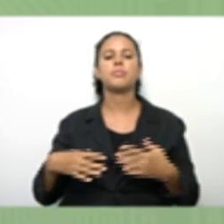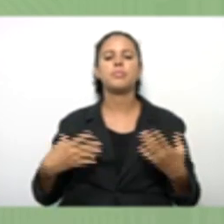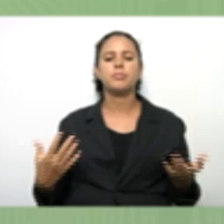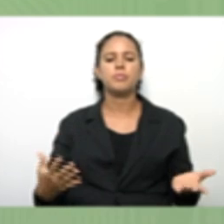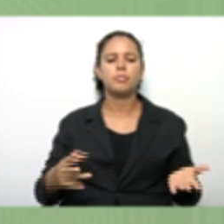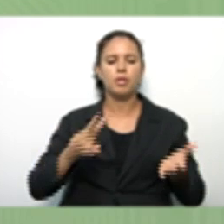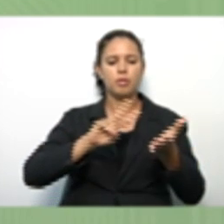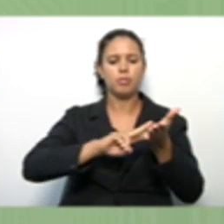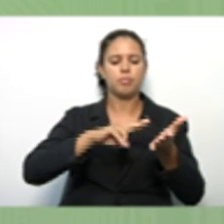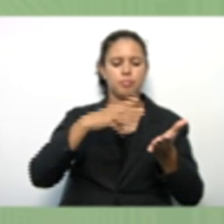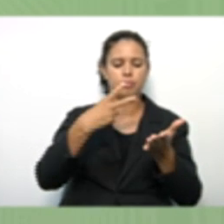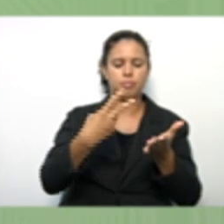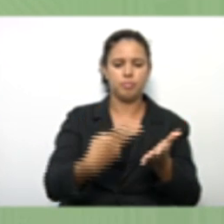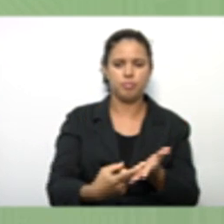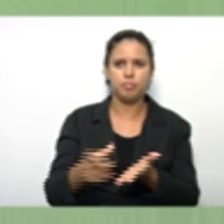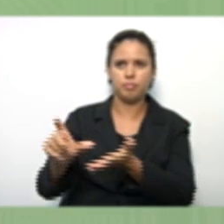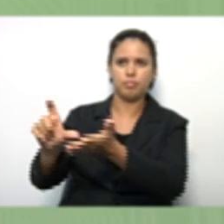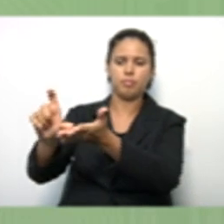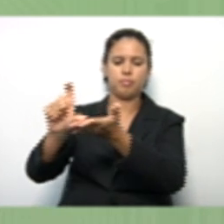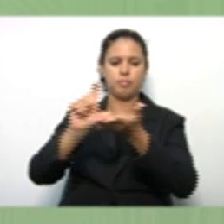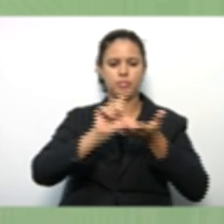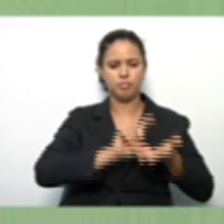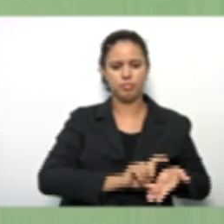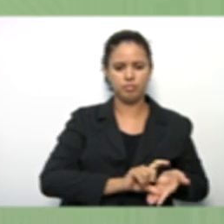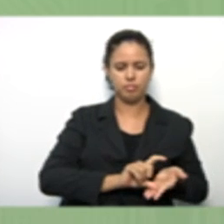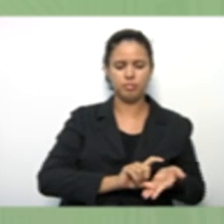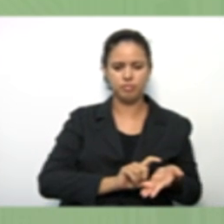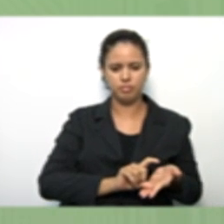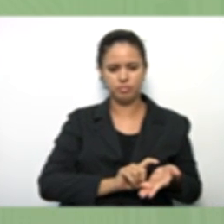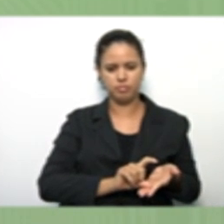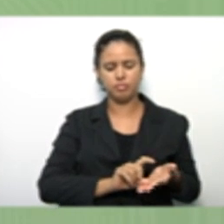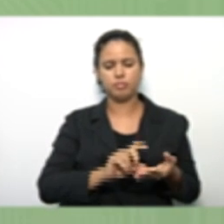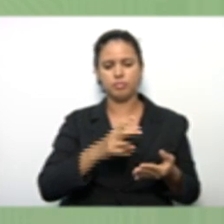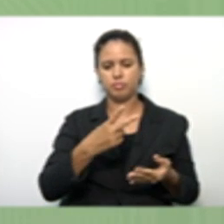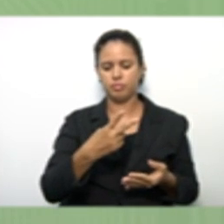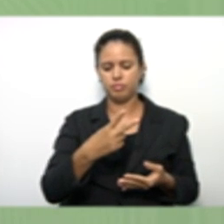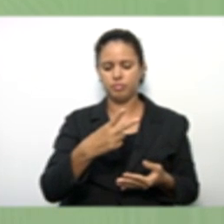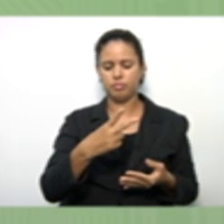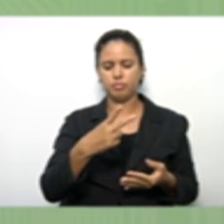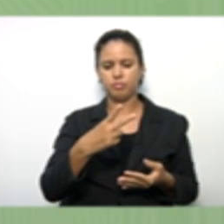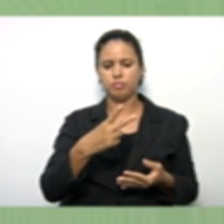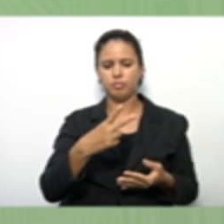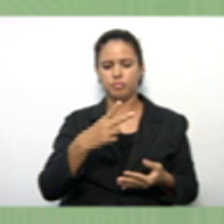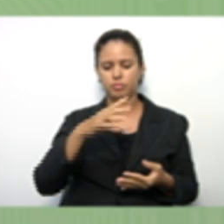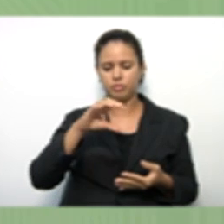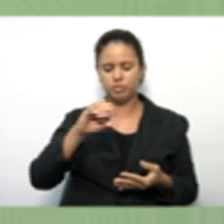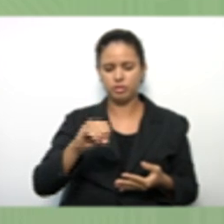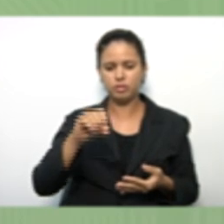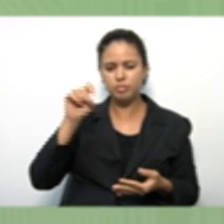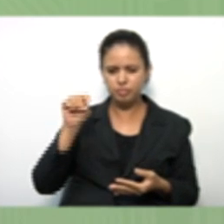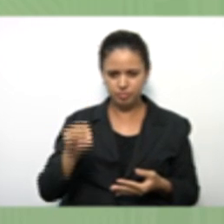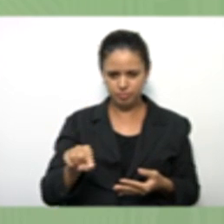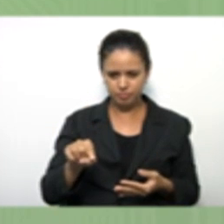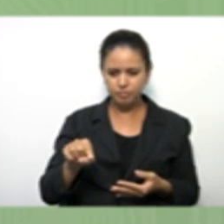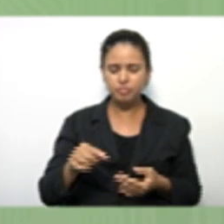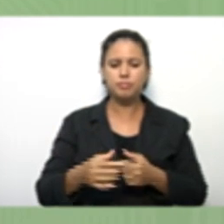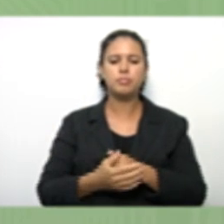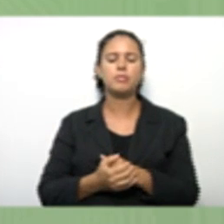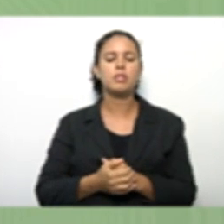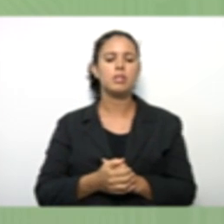receber? Então, nós temos a cooperativa, ela entregou polpas de frutas a uma rede de